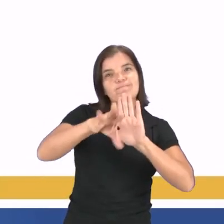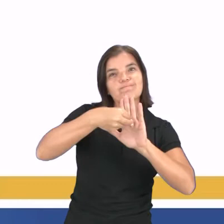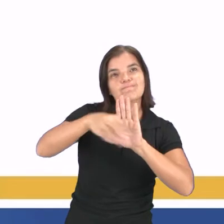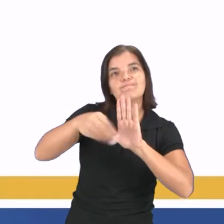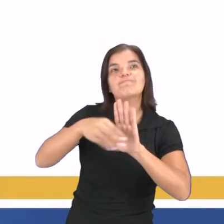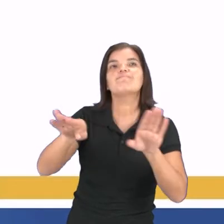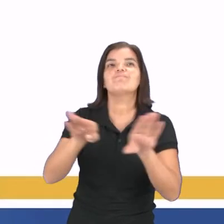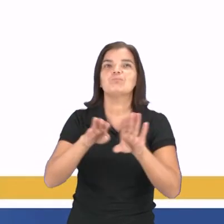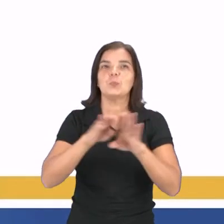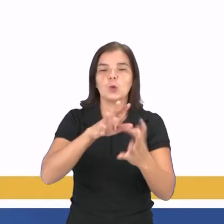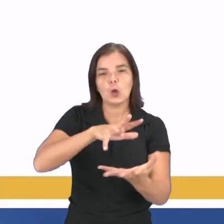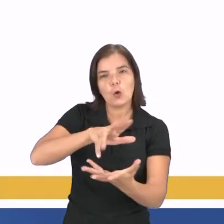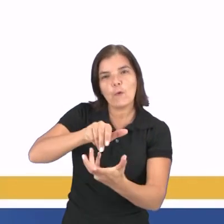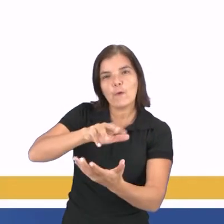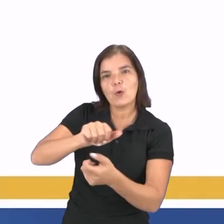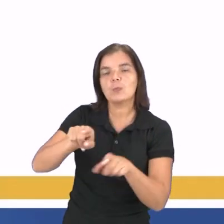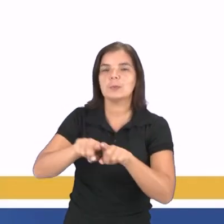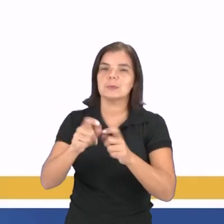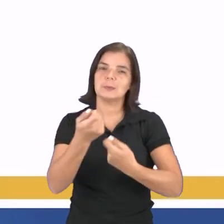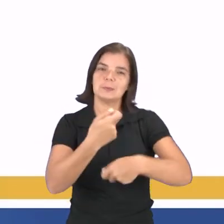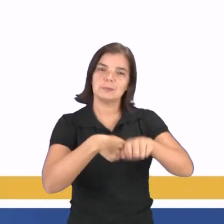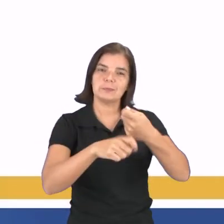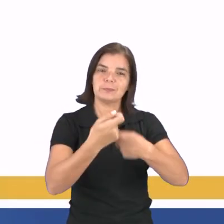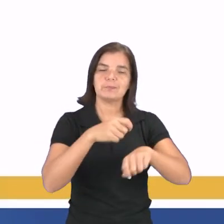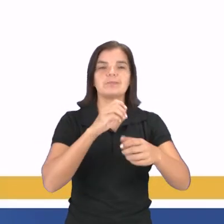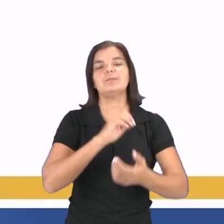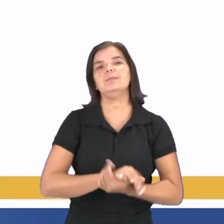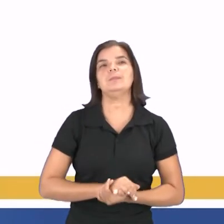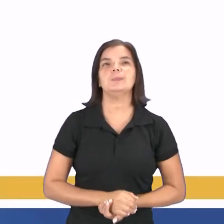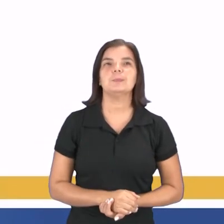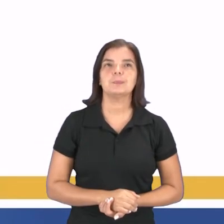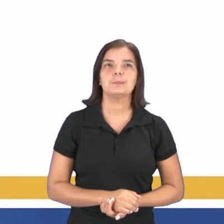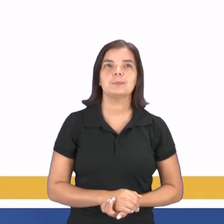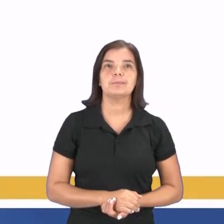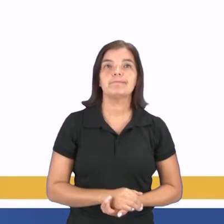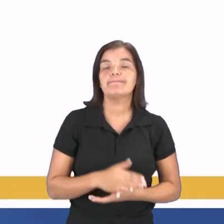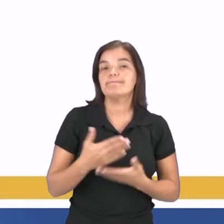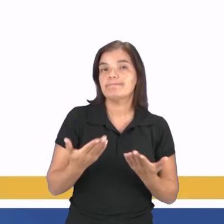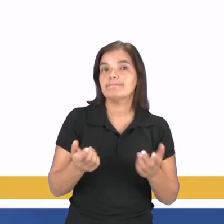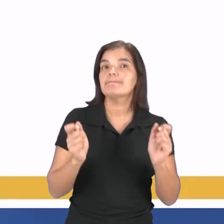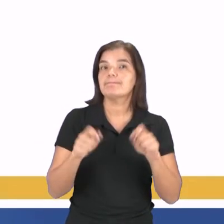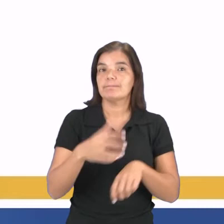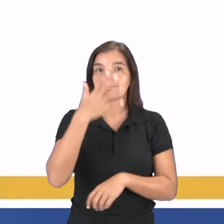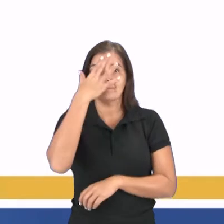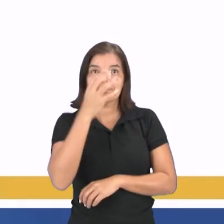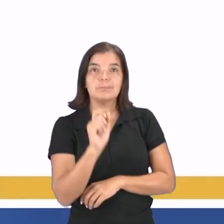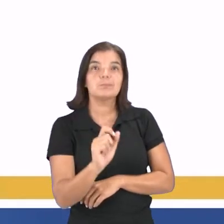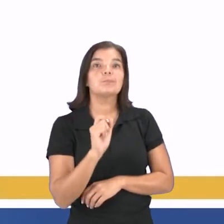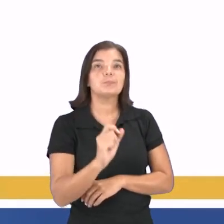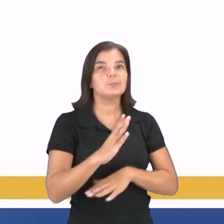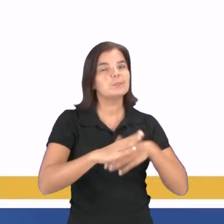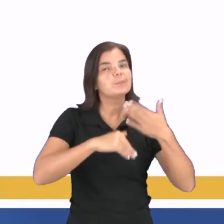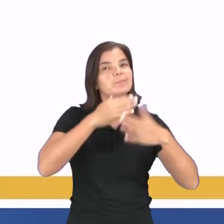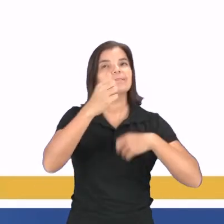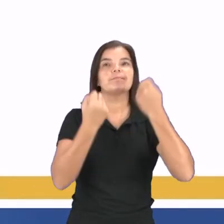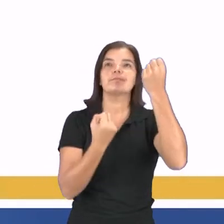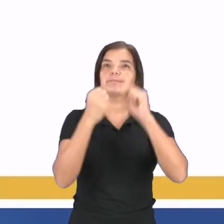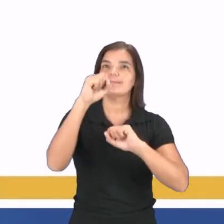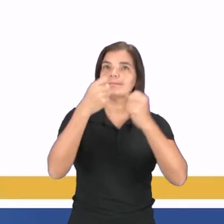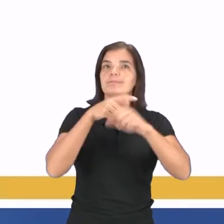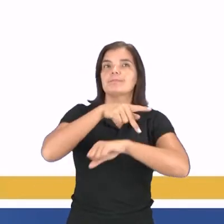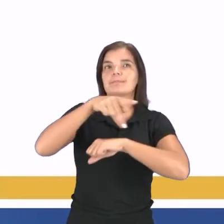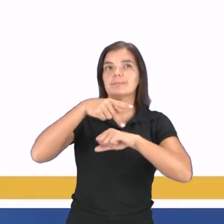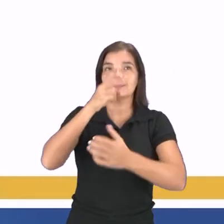uma convergência típica chamada globalização da economia. Pode-se afirmar que o desenvolvimento